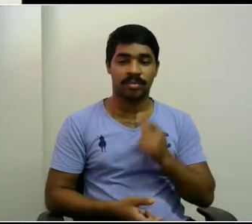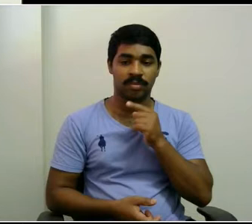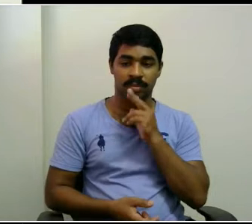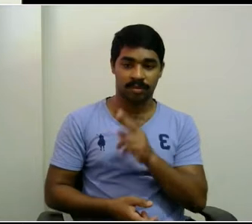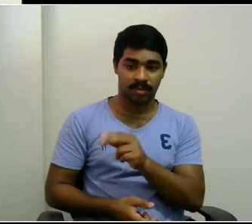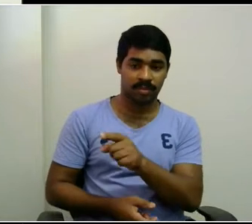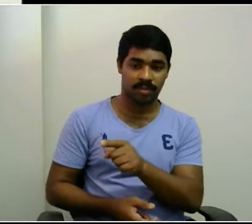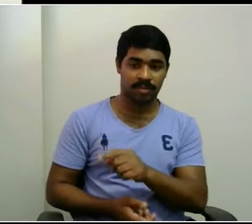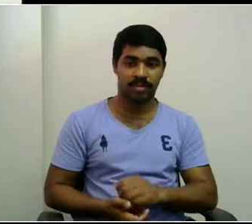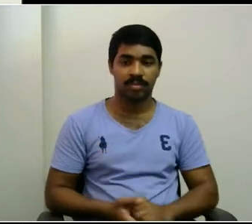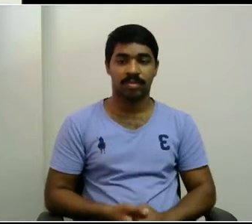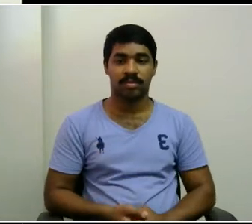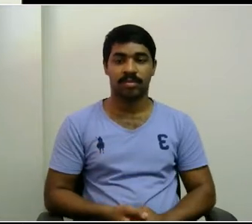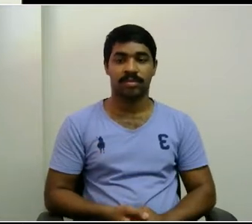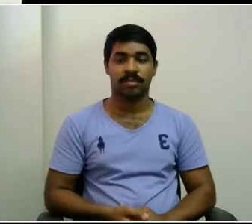Aqui é menos 1, tá?